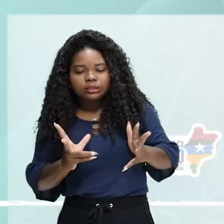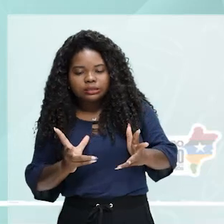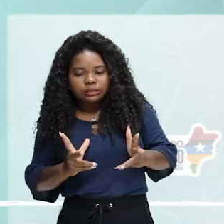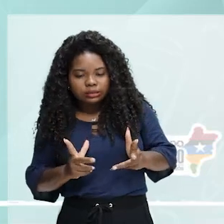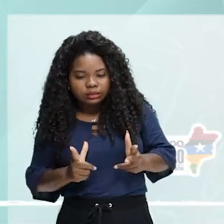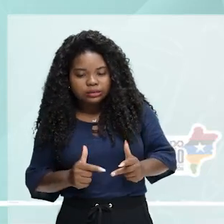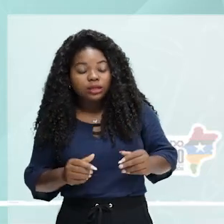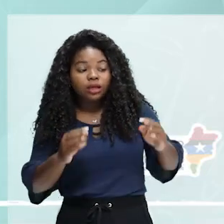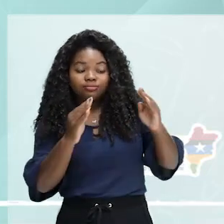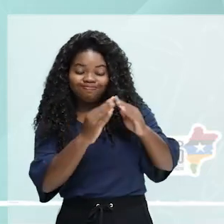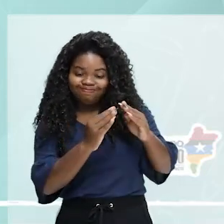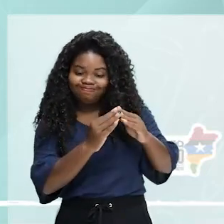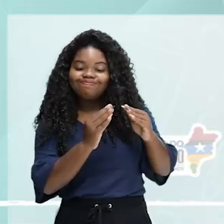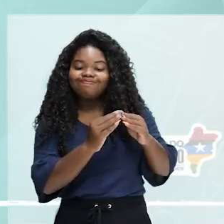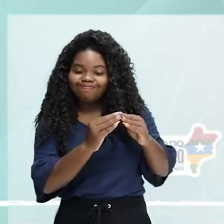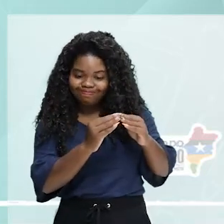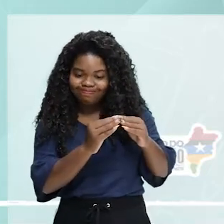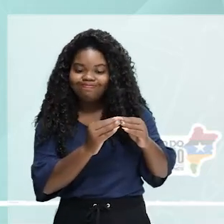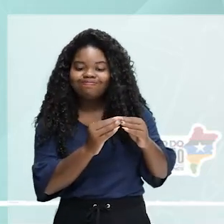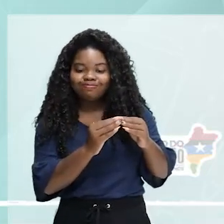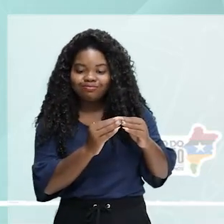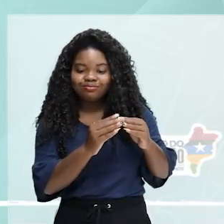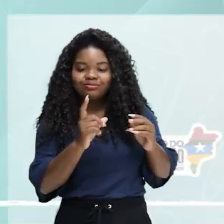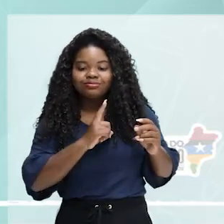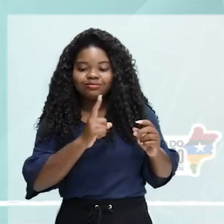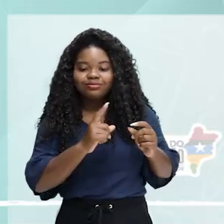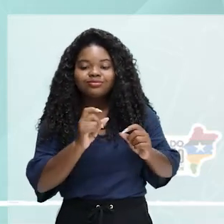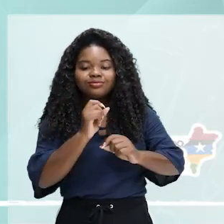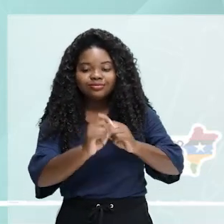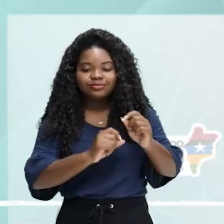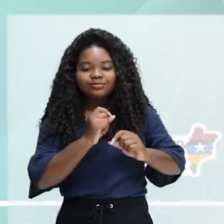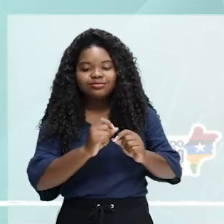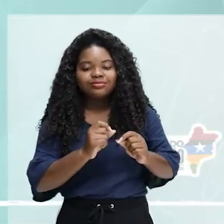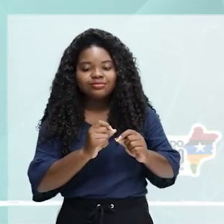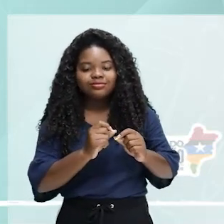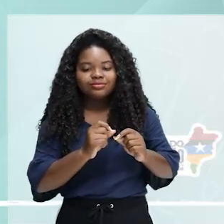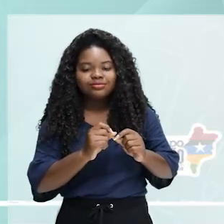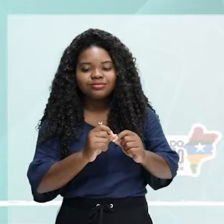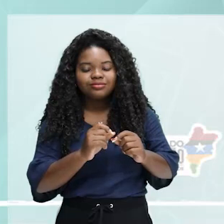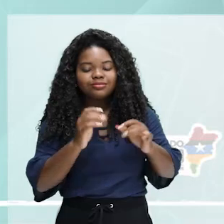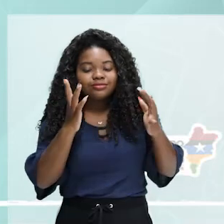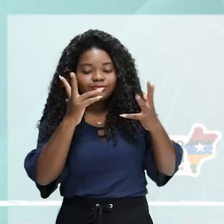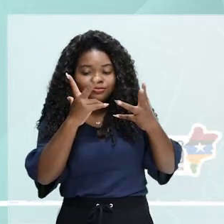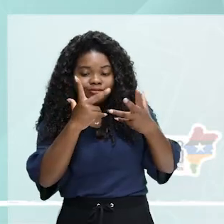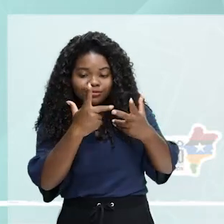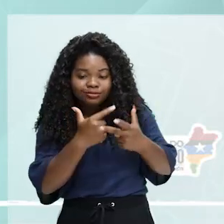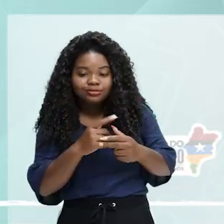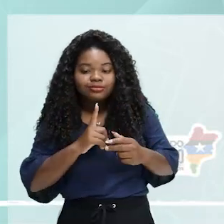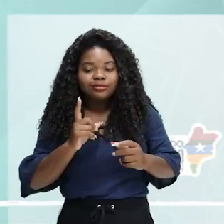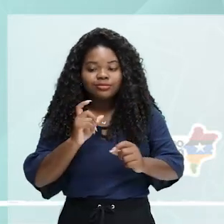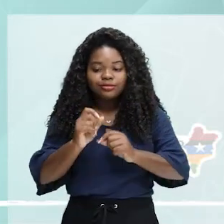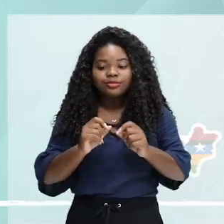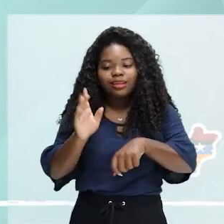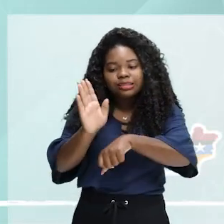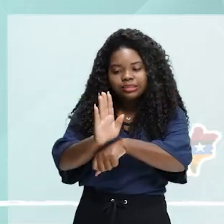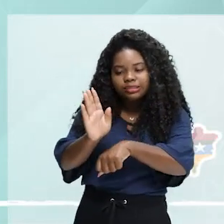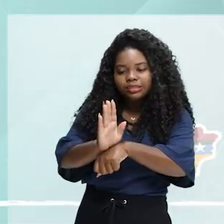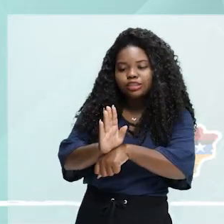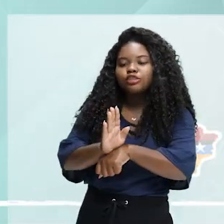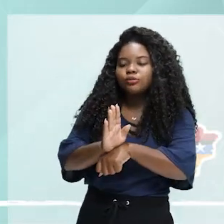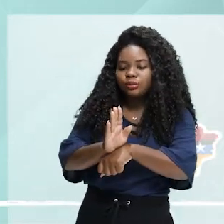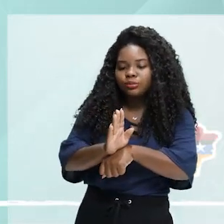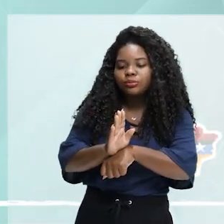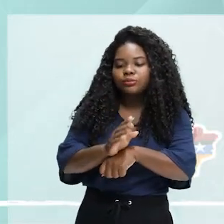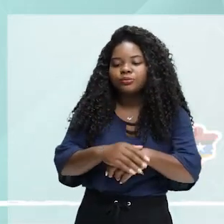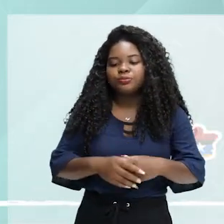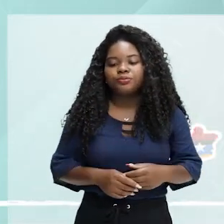A casa, que banhada pelo sol nascente, oferece a sombra tranquila das tardes na varanda.